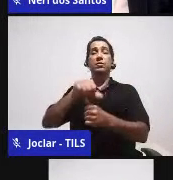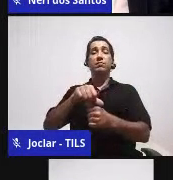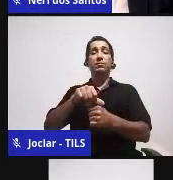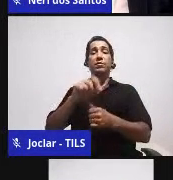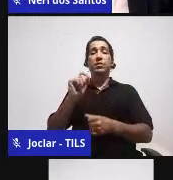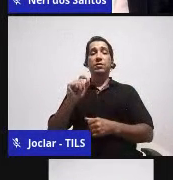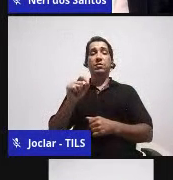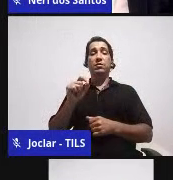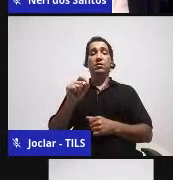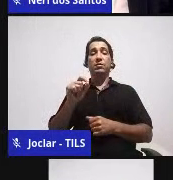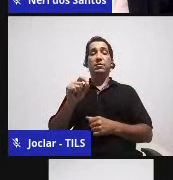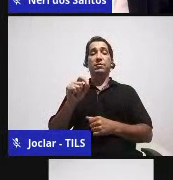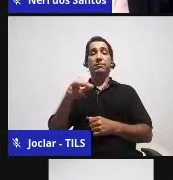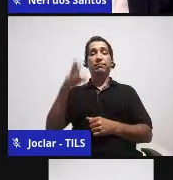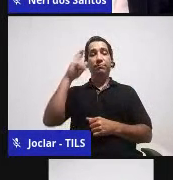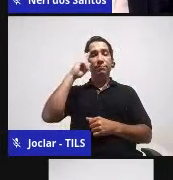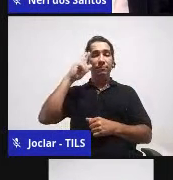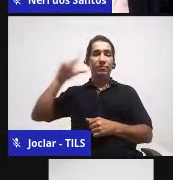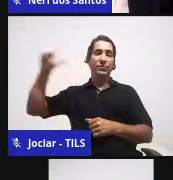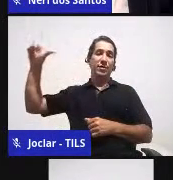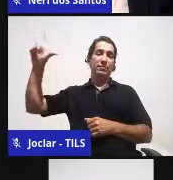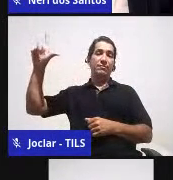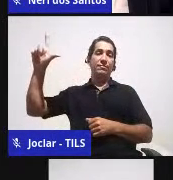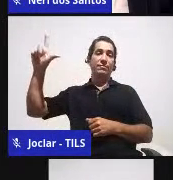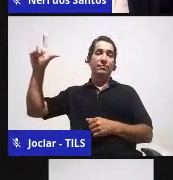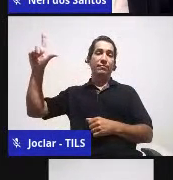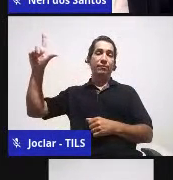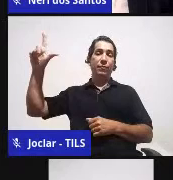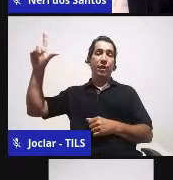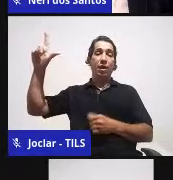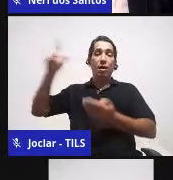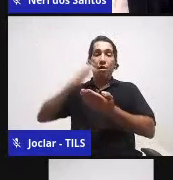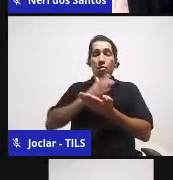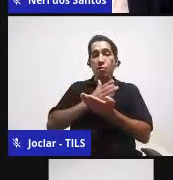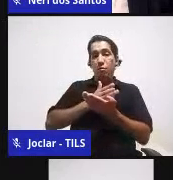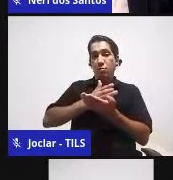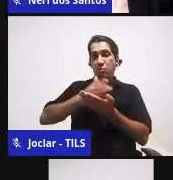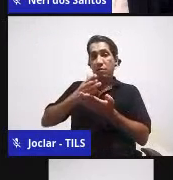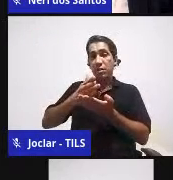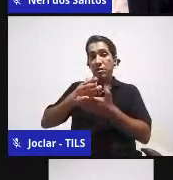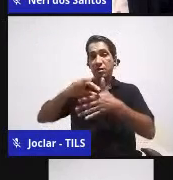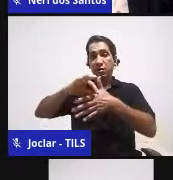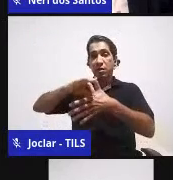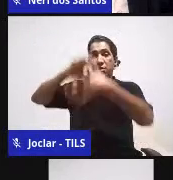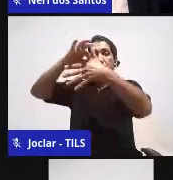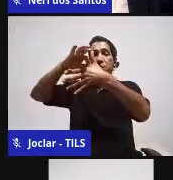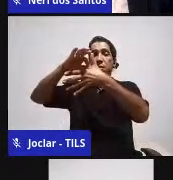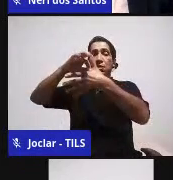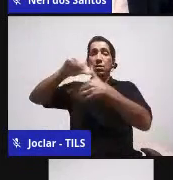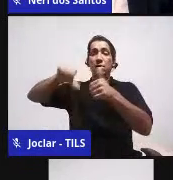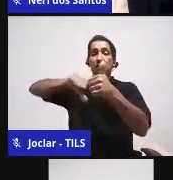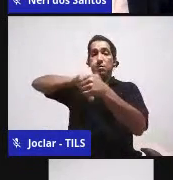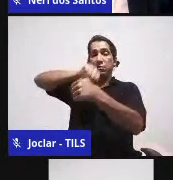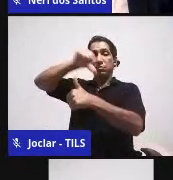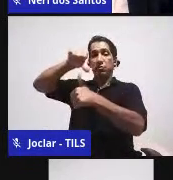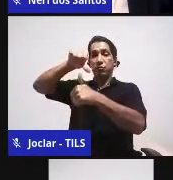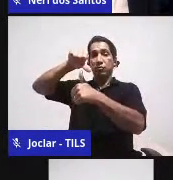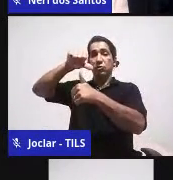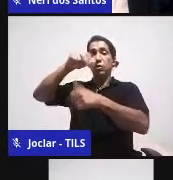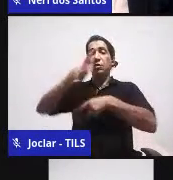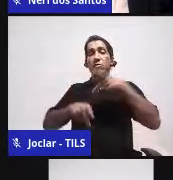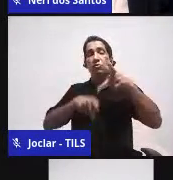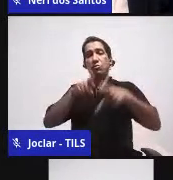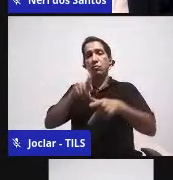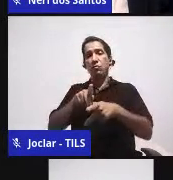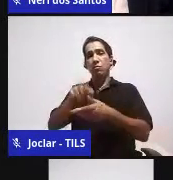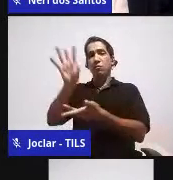descreditar as instituições, universidade, ciência e tal, e a gente for... cada um cuida do seu, e o problema é seu,